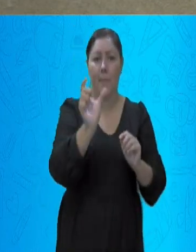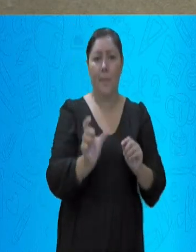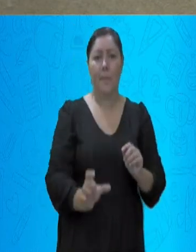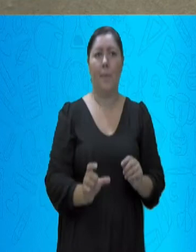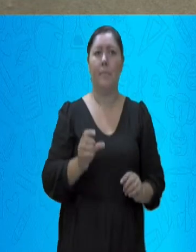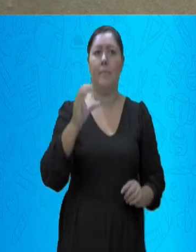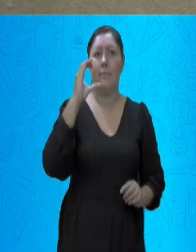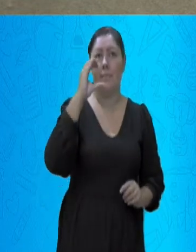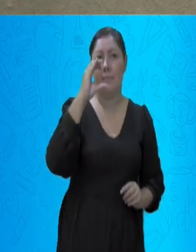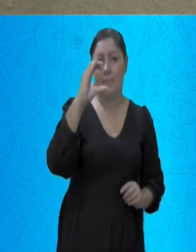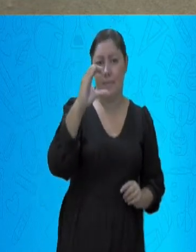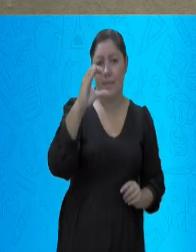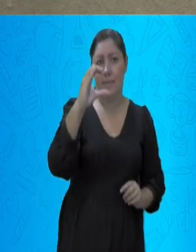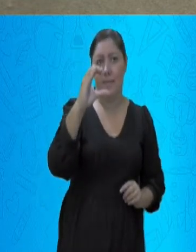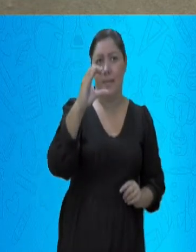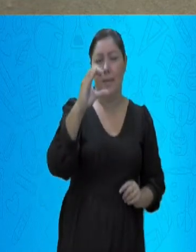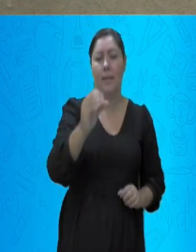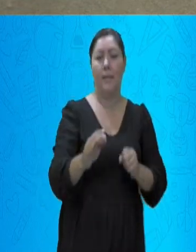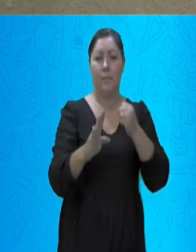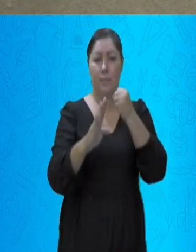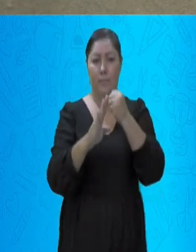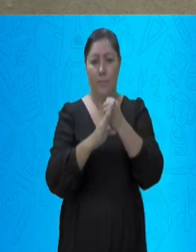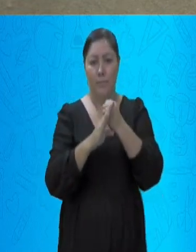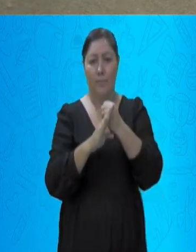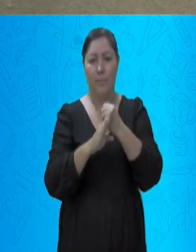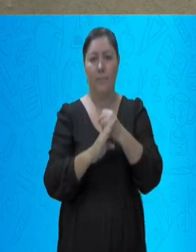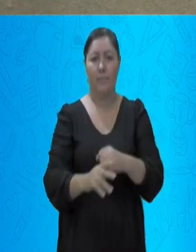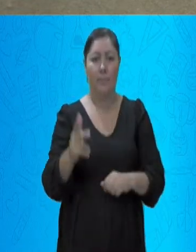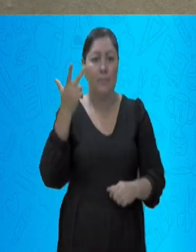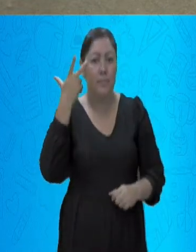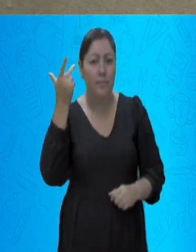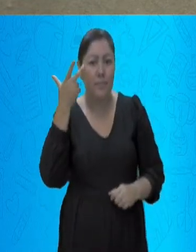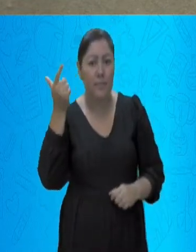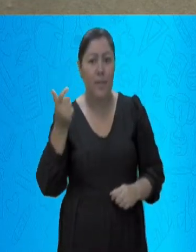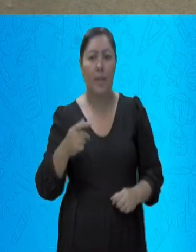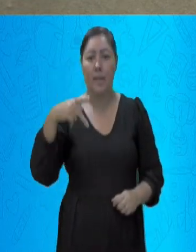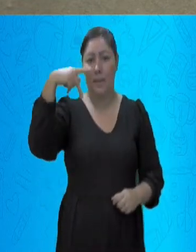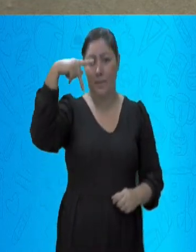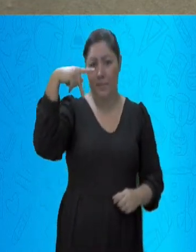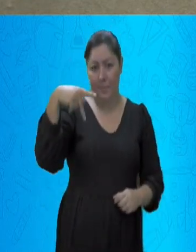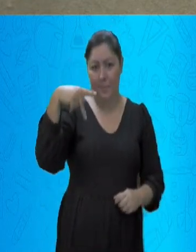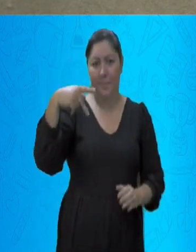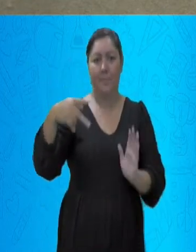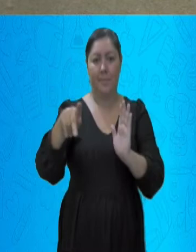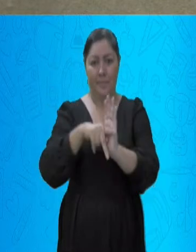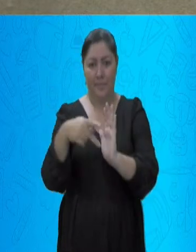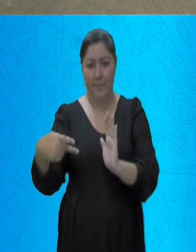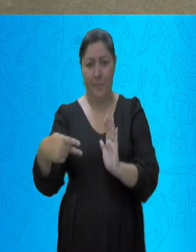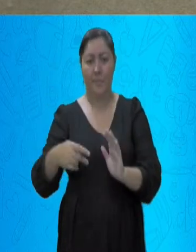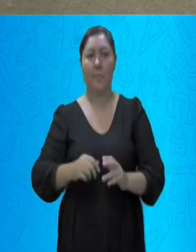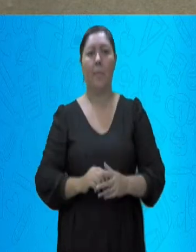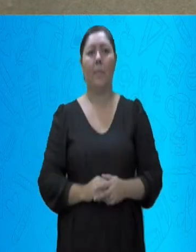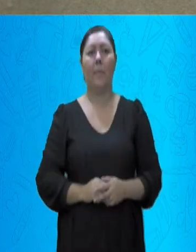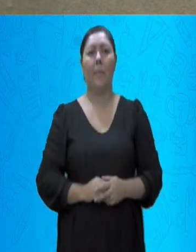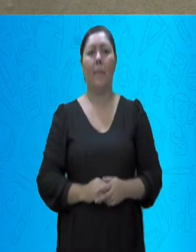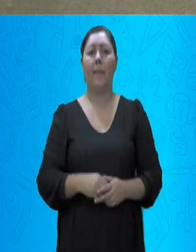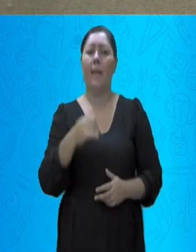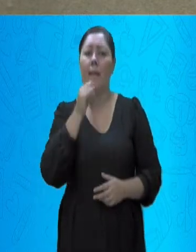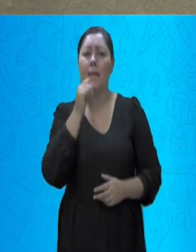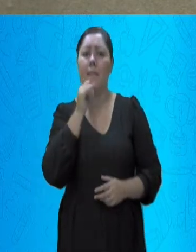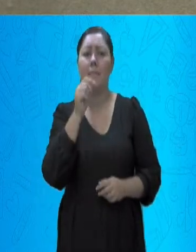comum e P para substantivo próprio. Então, vamos analisar as frases, as palavras. Por exemplo,